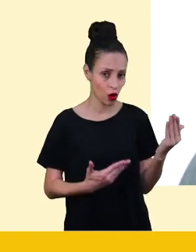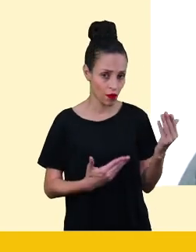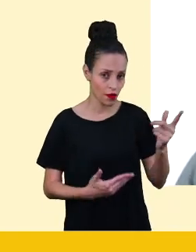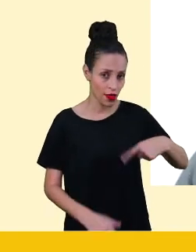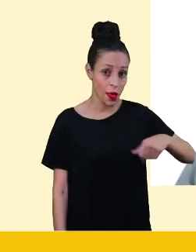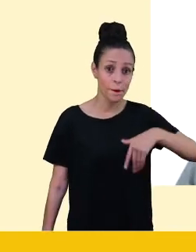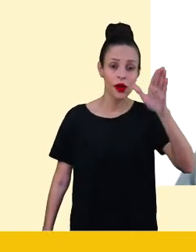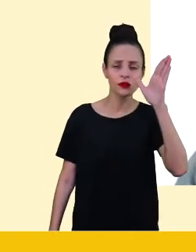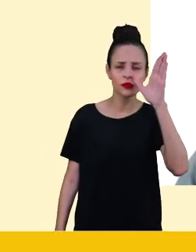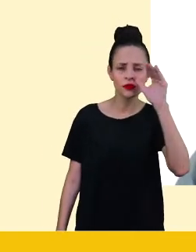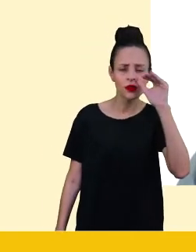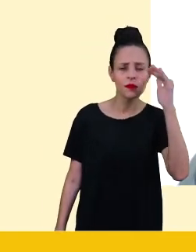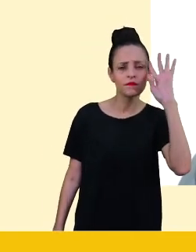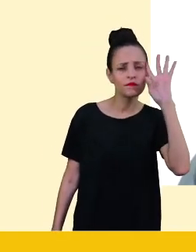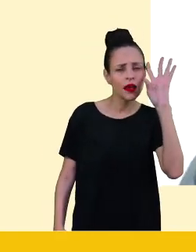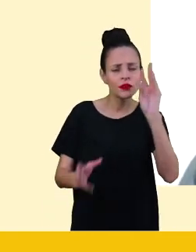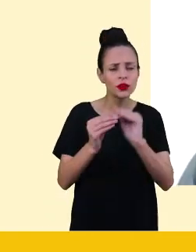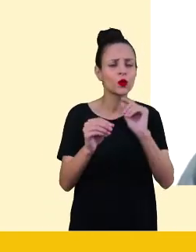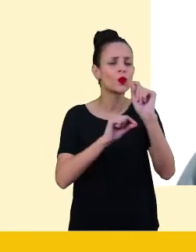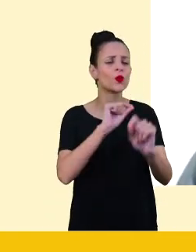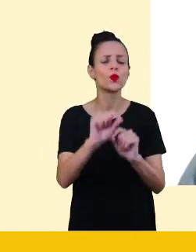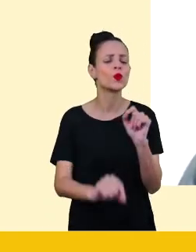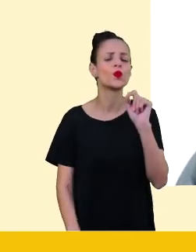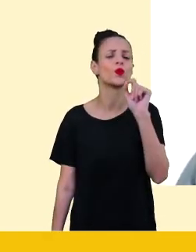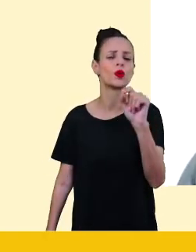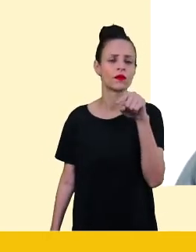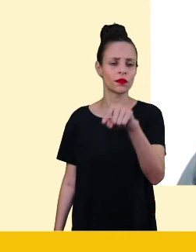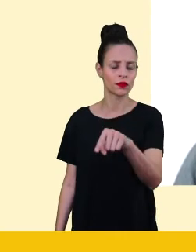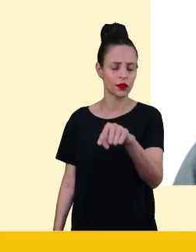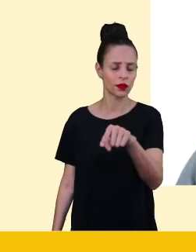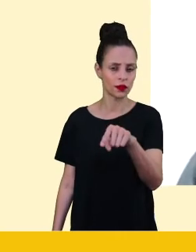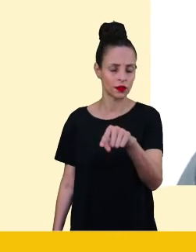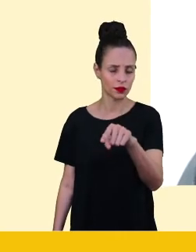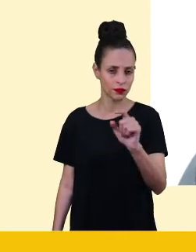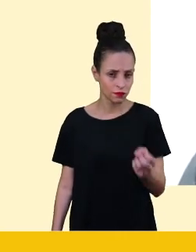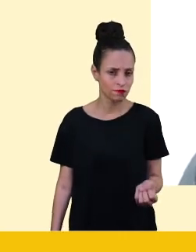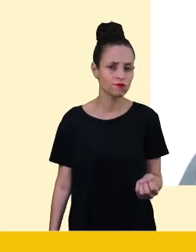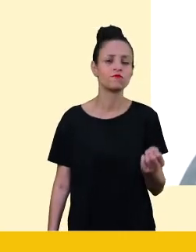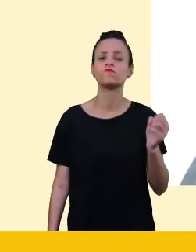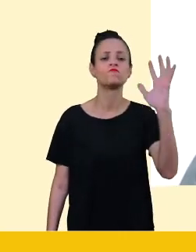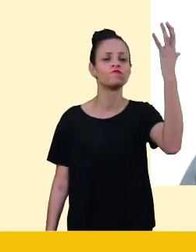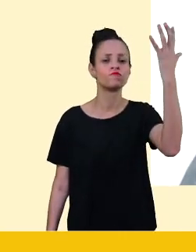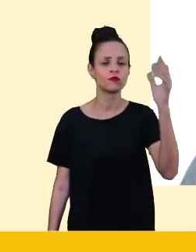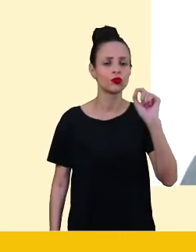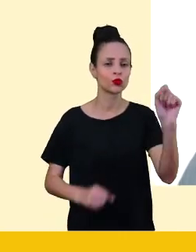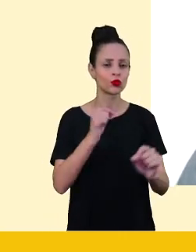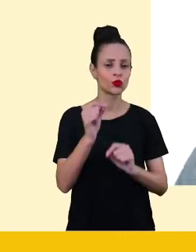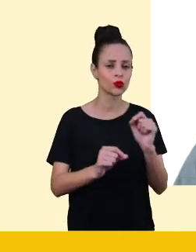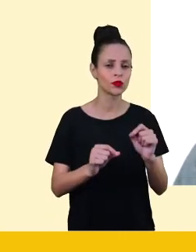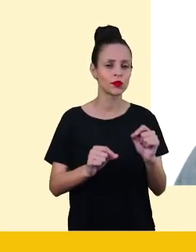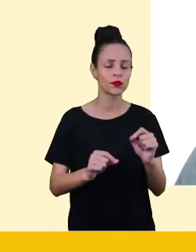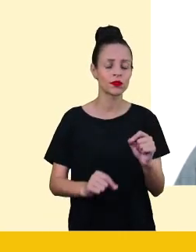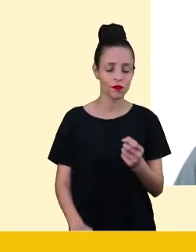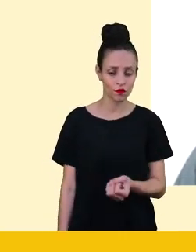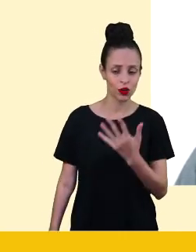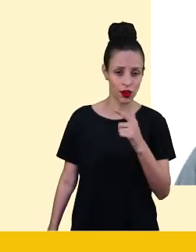né, ficou mais curioso para entender, né, por que é que, né, de repente, foi criado